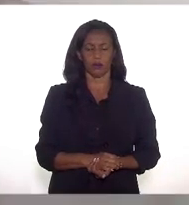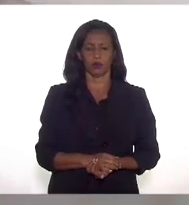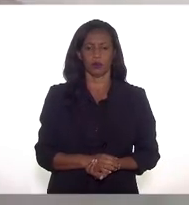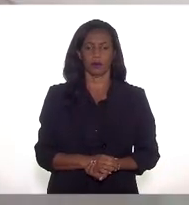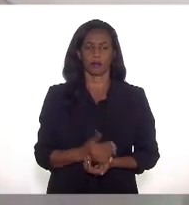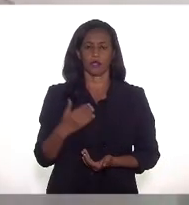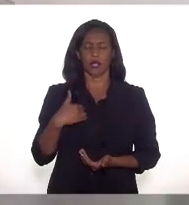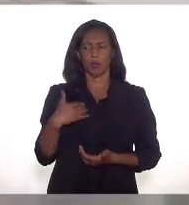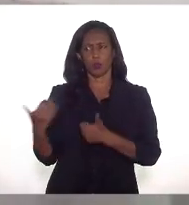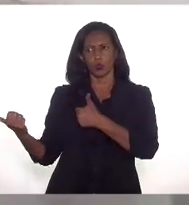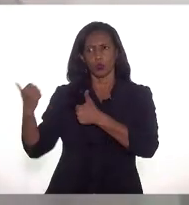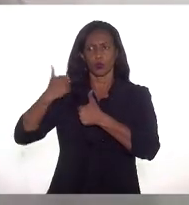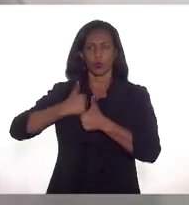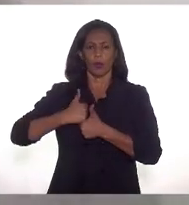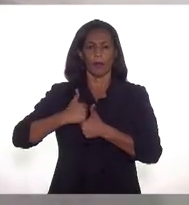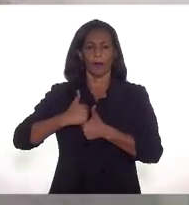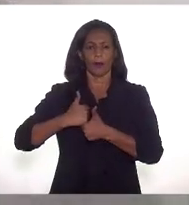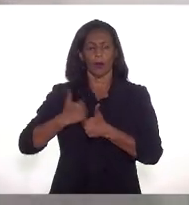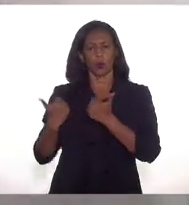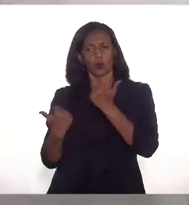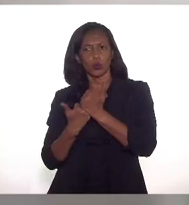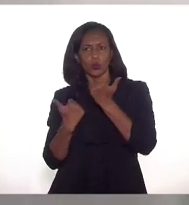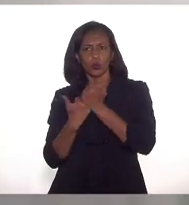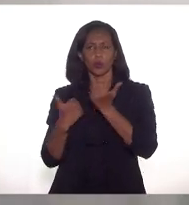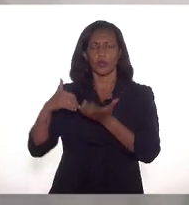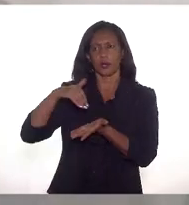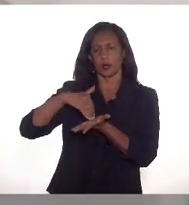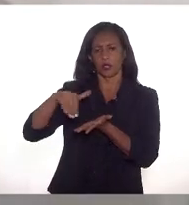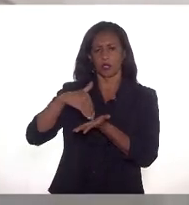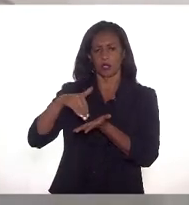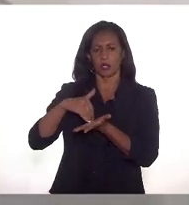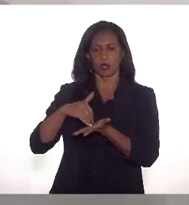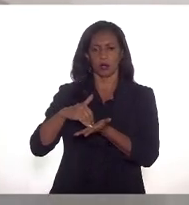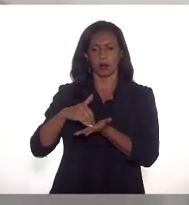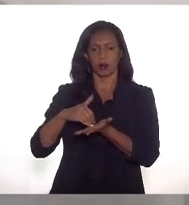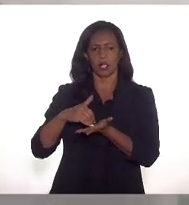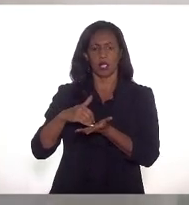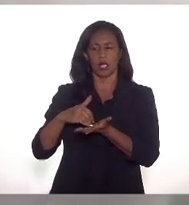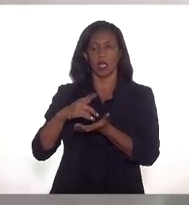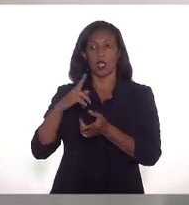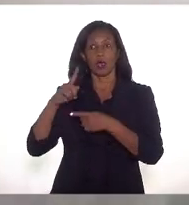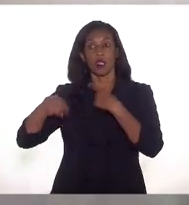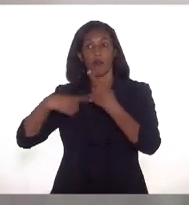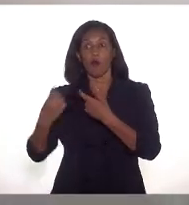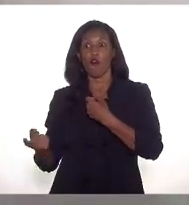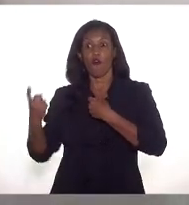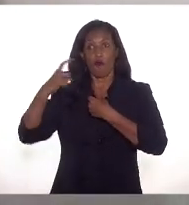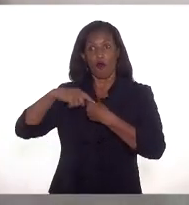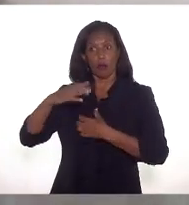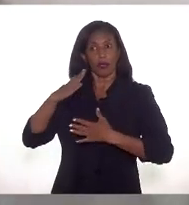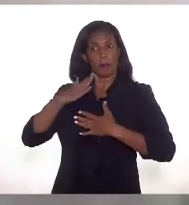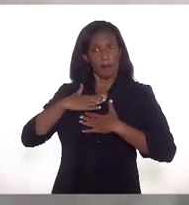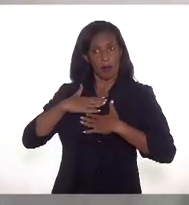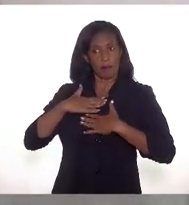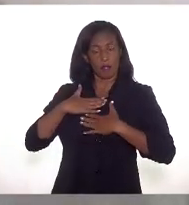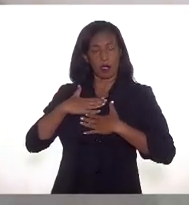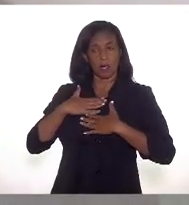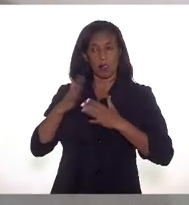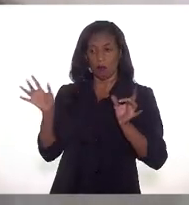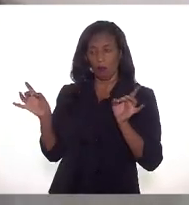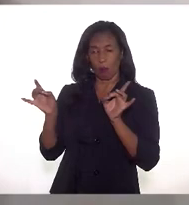Eu passaria a palavra para o subsecretário Lobo, depois voltaria para mim, que terminaria com a parte